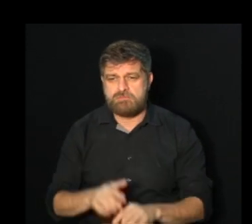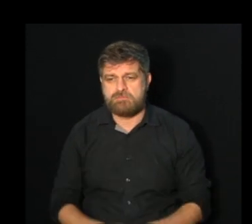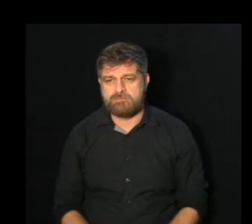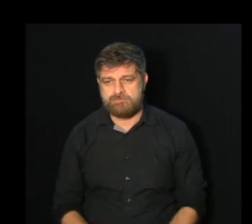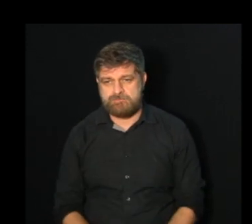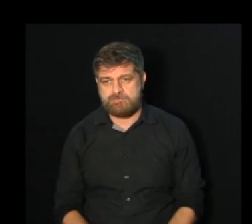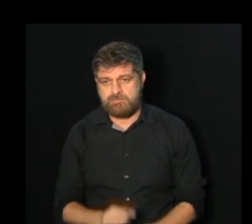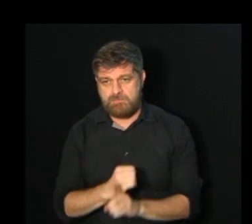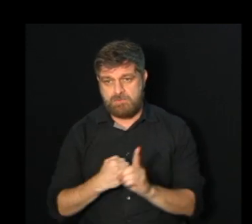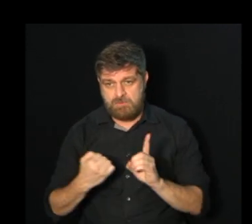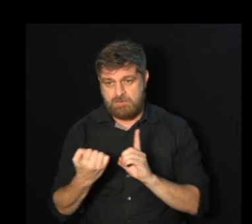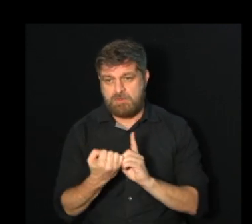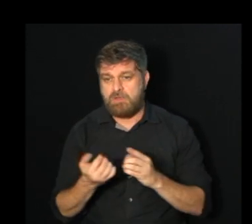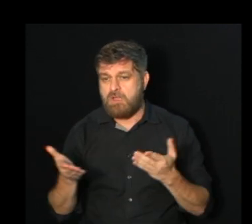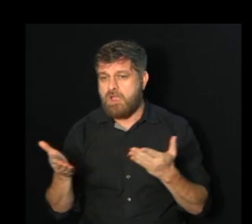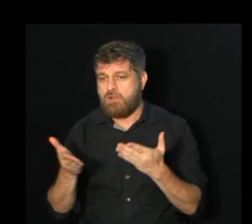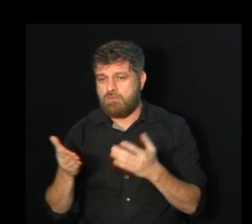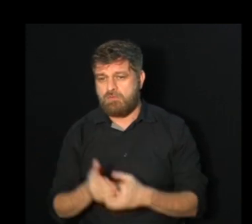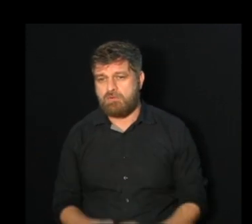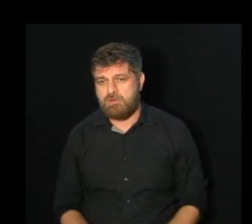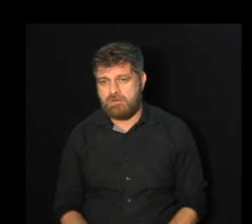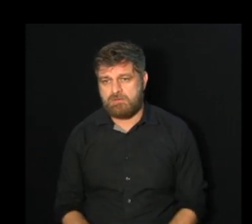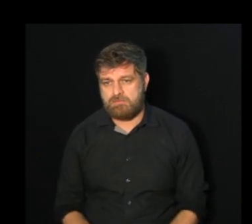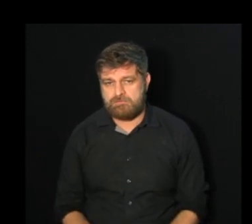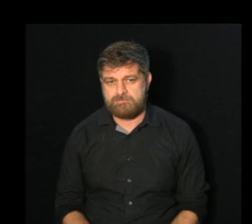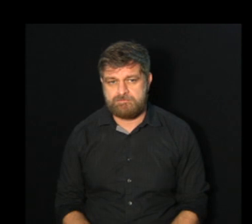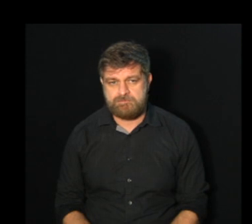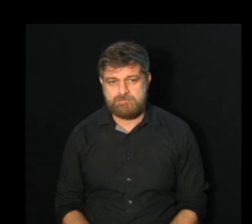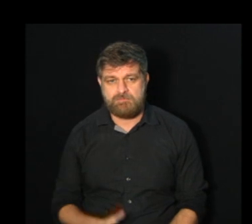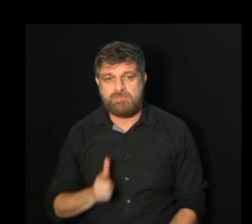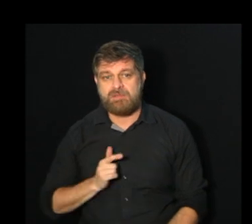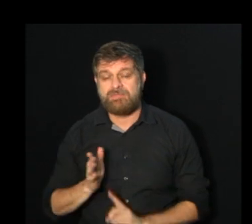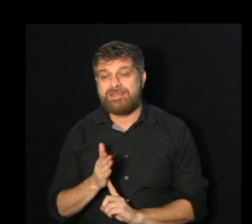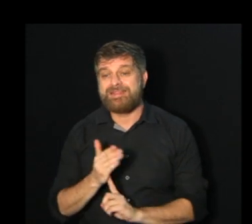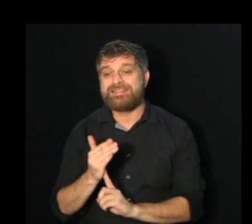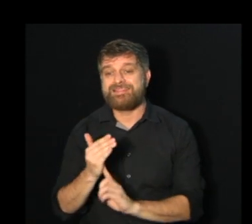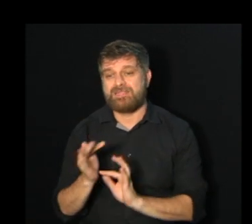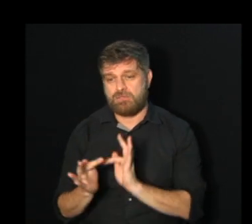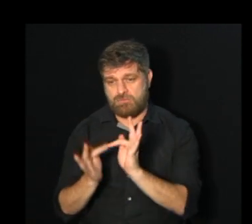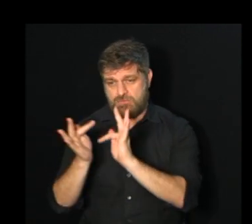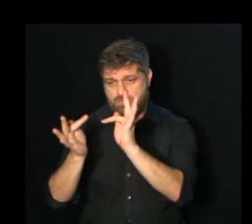parte social. Agora, a parte de aperfeiçoamento tecnológico.